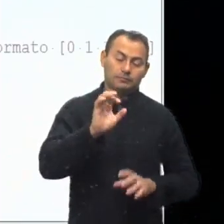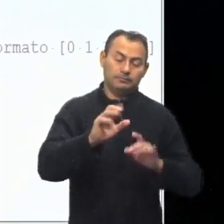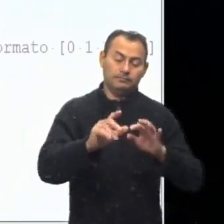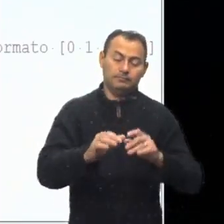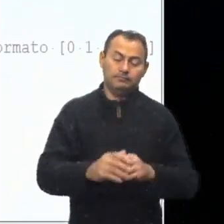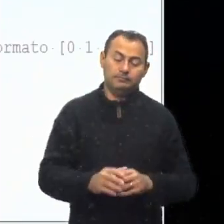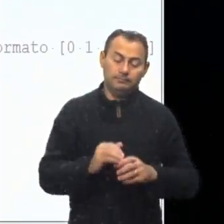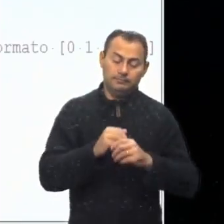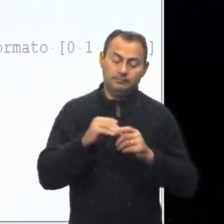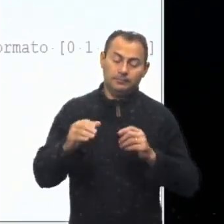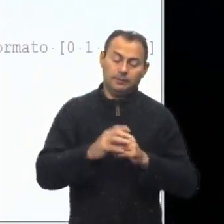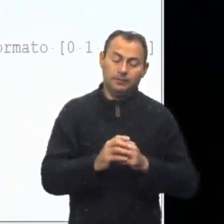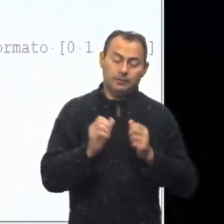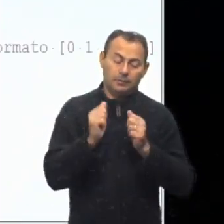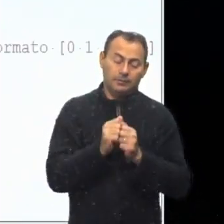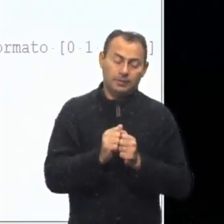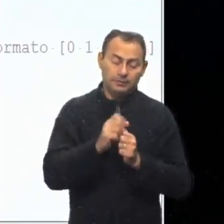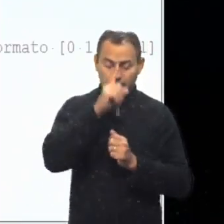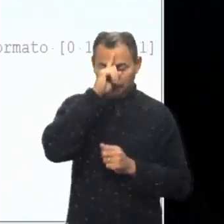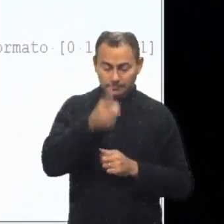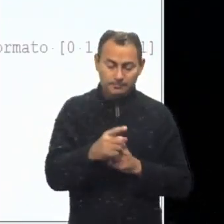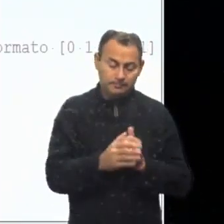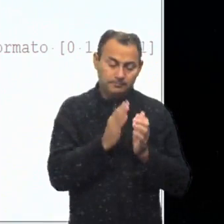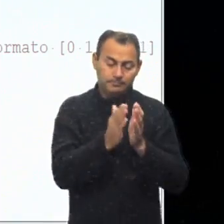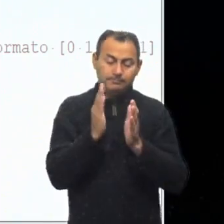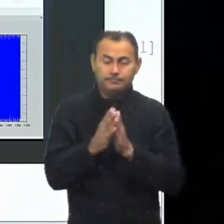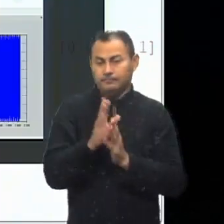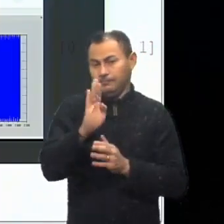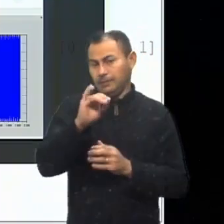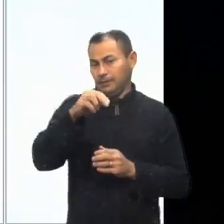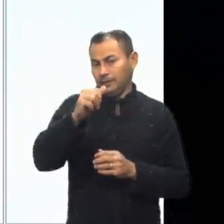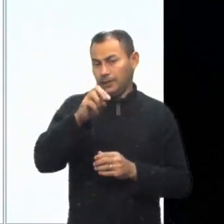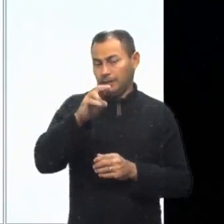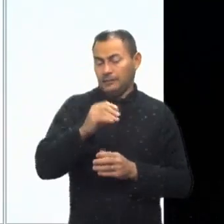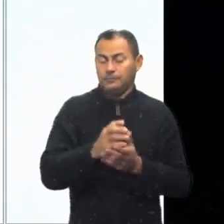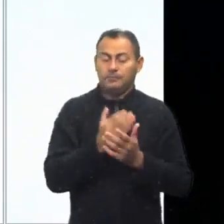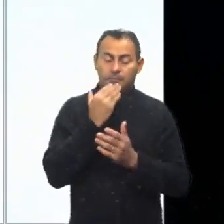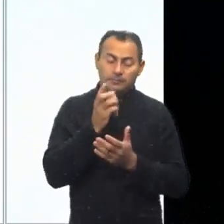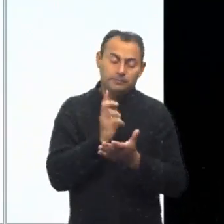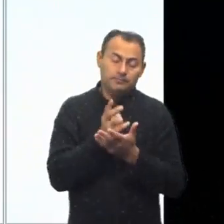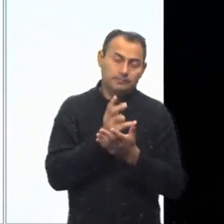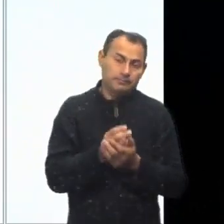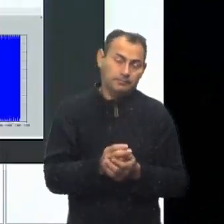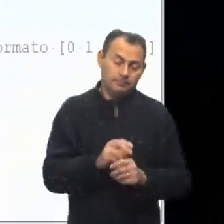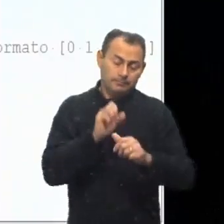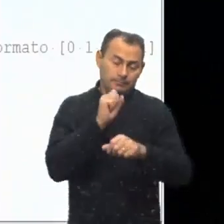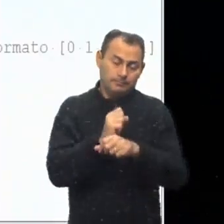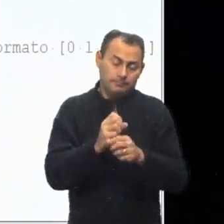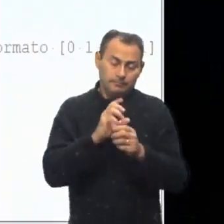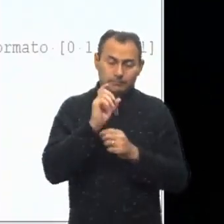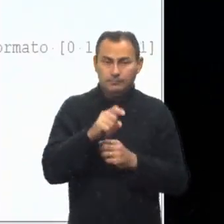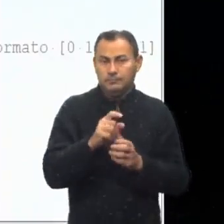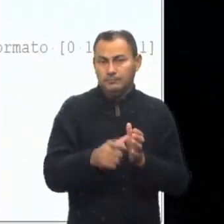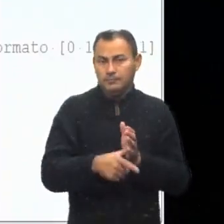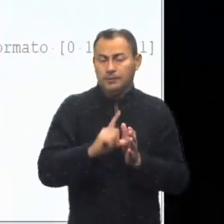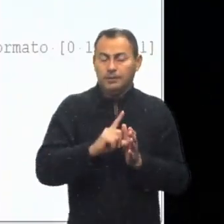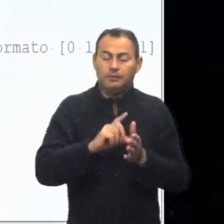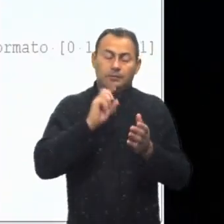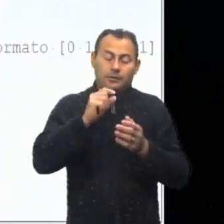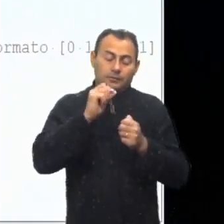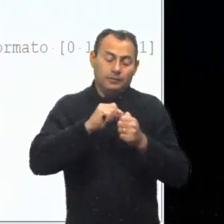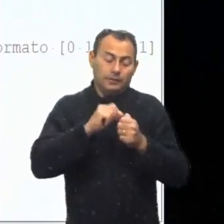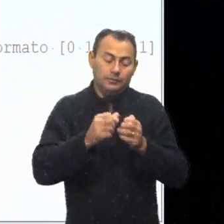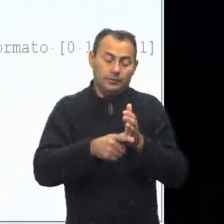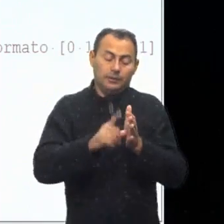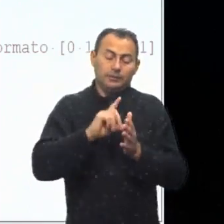Então, essa linha de comando vai fazer para digitar a sequência binária. Aqui eu vou dar um clear antes. Então, o que foi feito